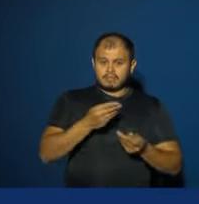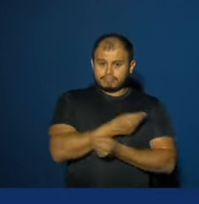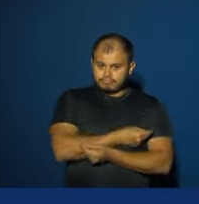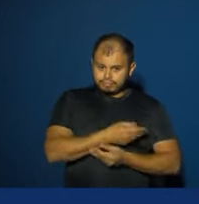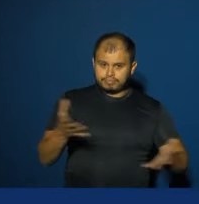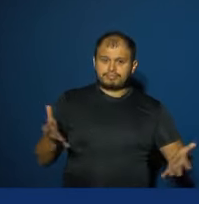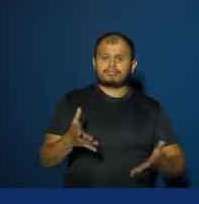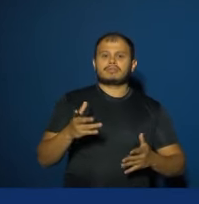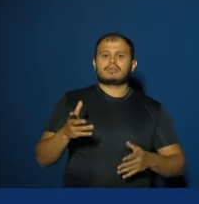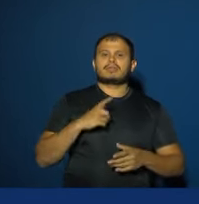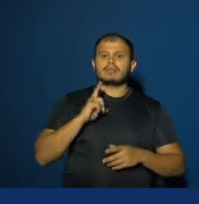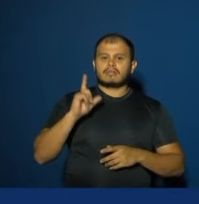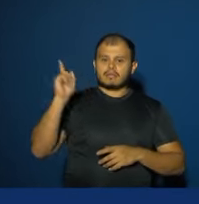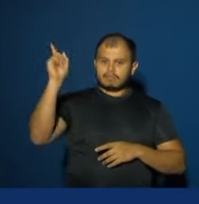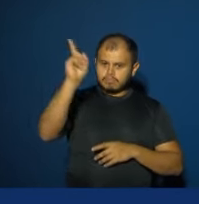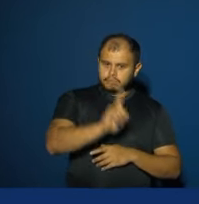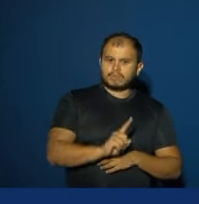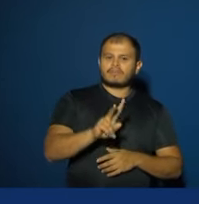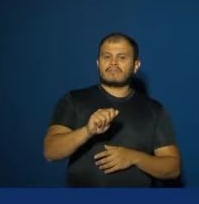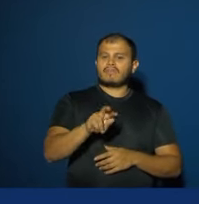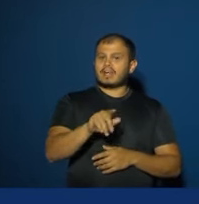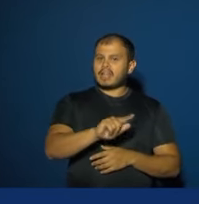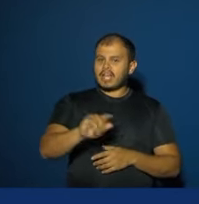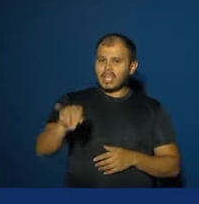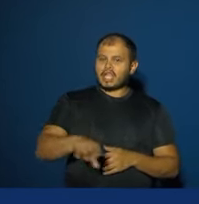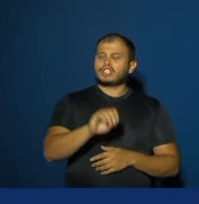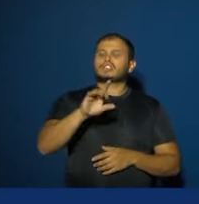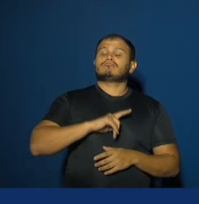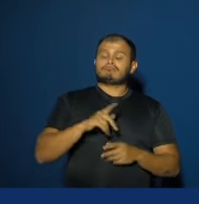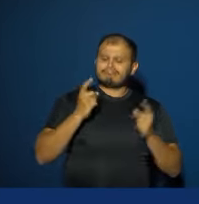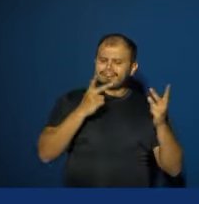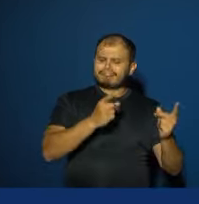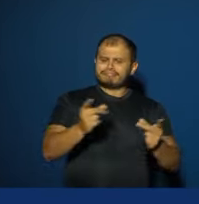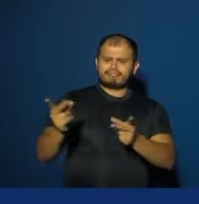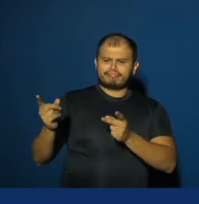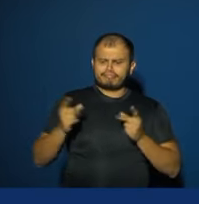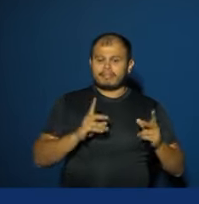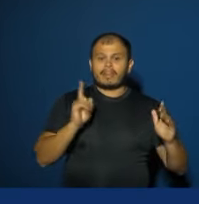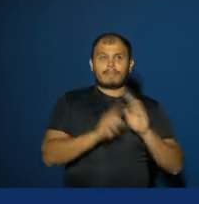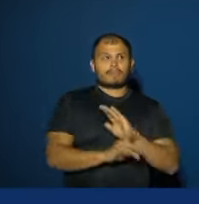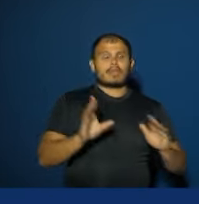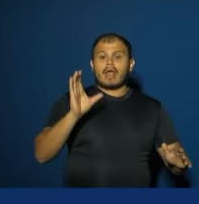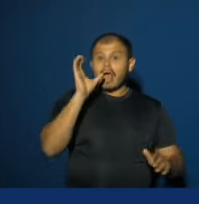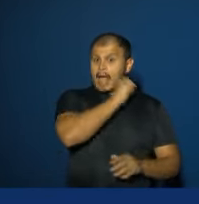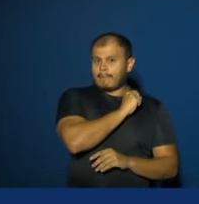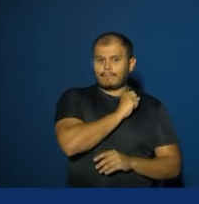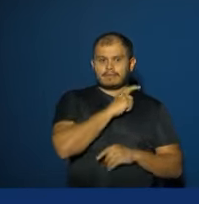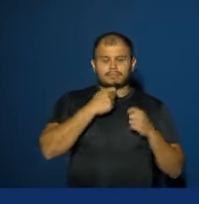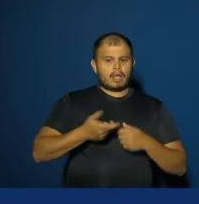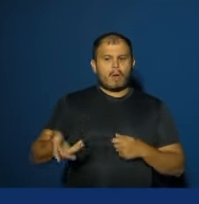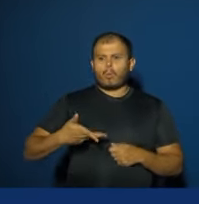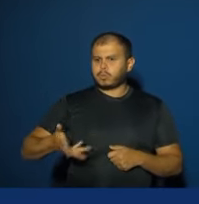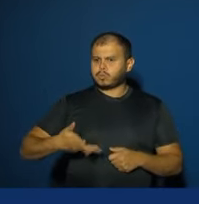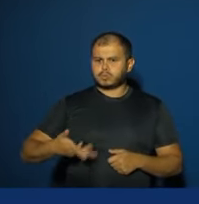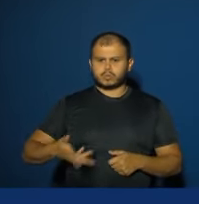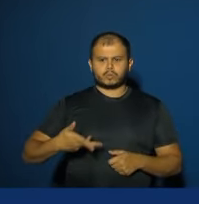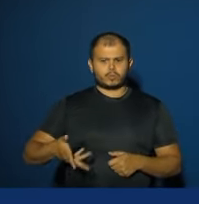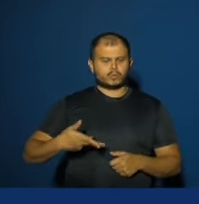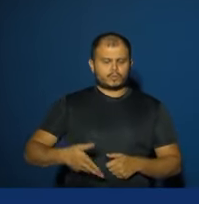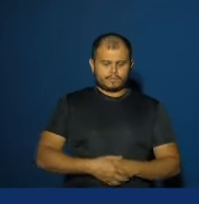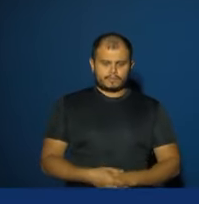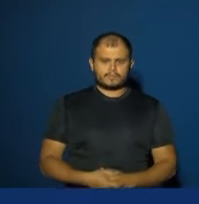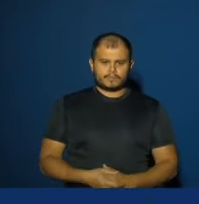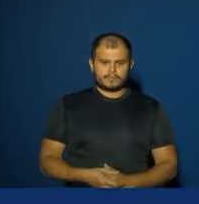pra empresa leva alguém pro conselho de varejo leva alguém pro conselho de varejo varejo é rápido não tem como você não